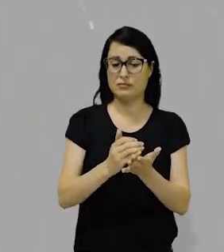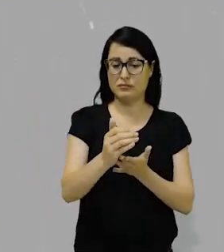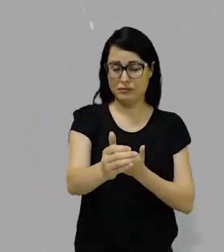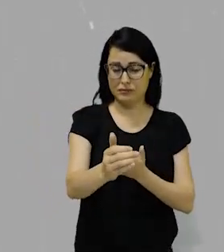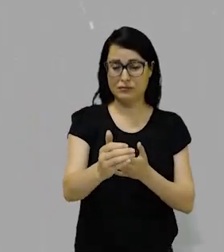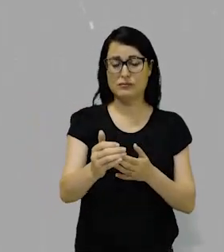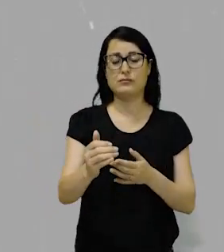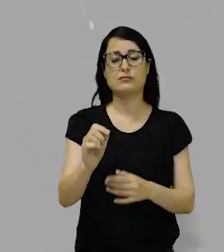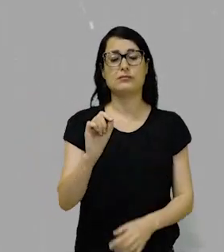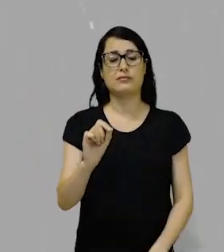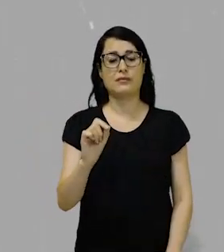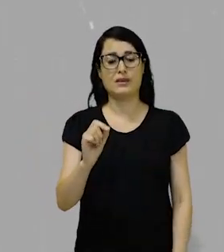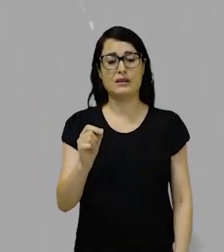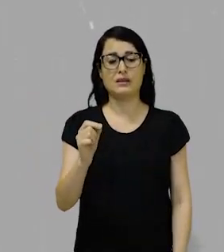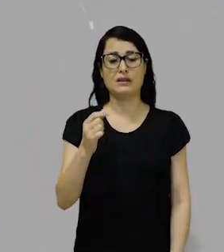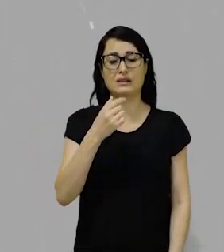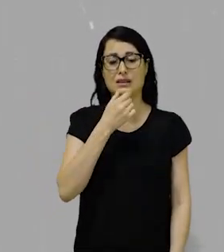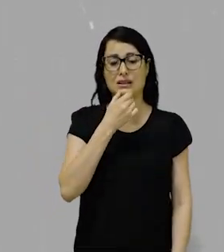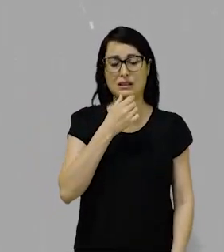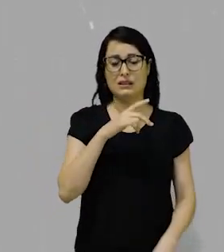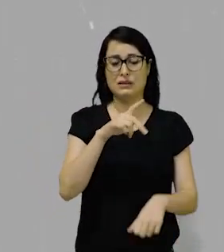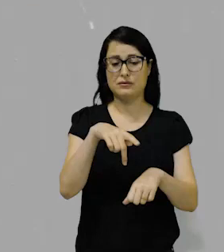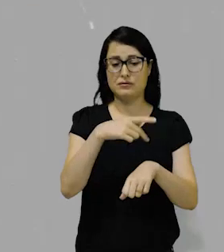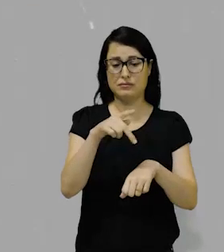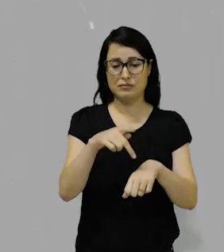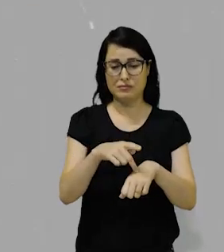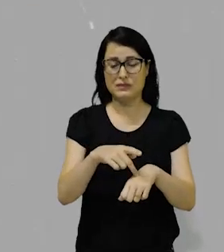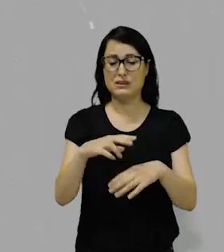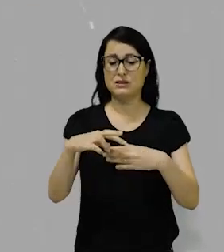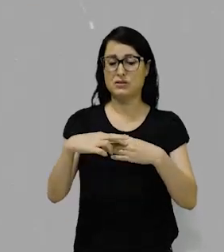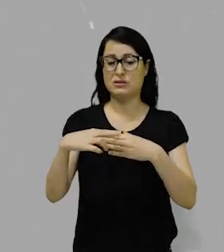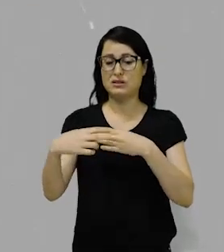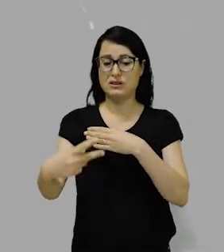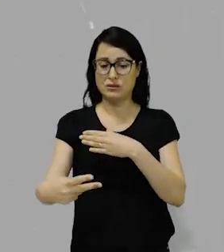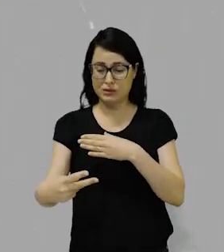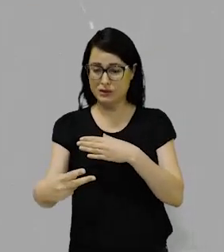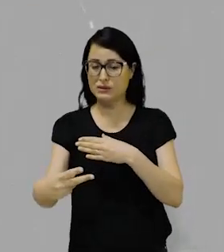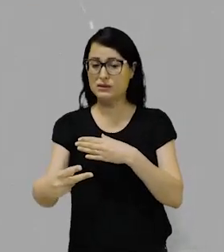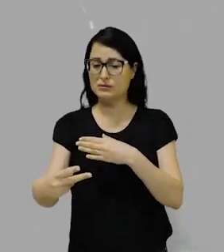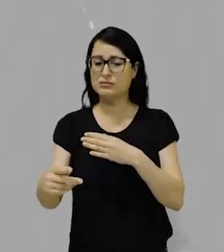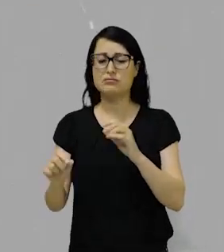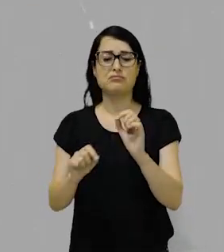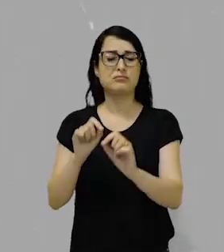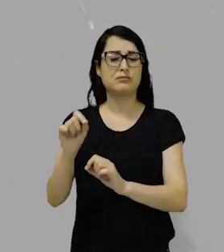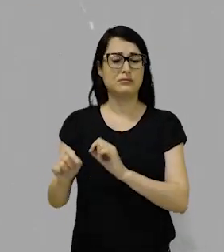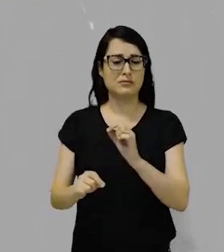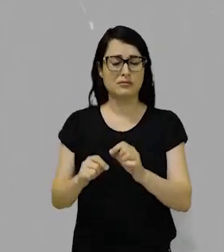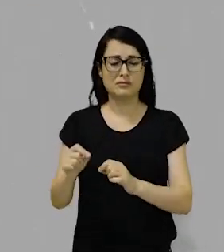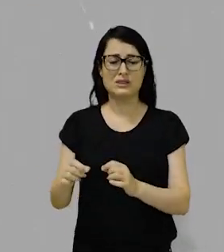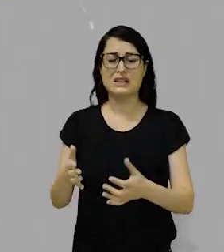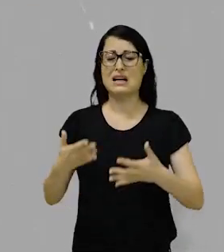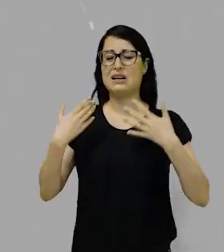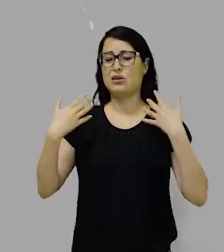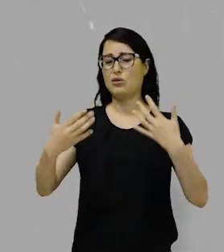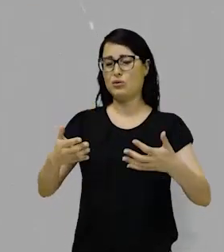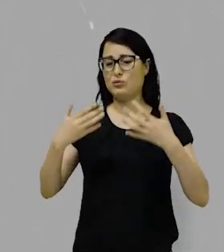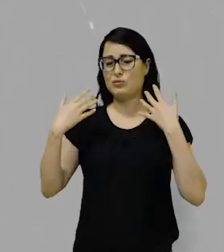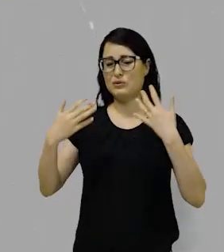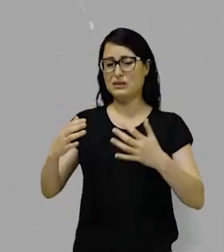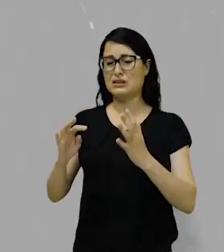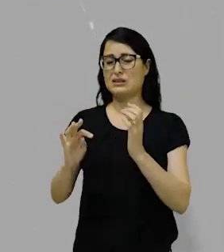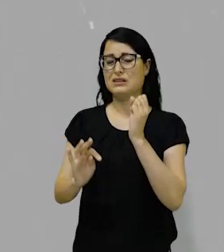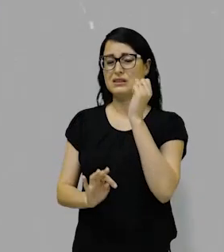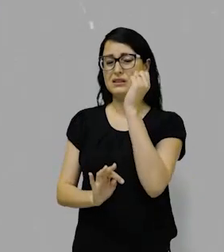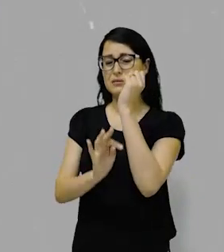processo, vai começar a sentir essas consequências ambientais como que consequências, professor? Ilhas de calor, por exemplo, aumento da